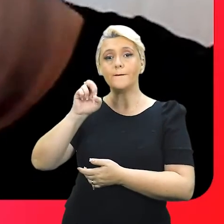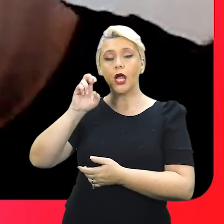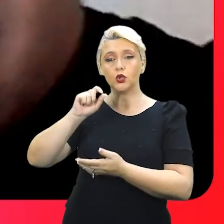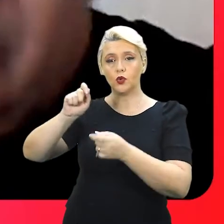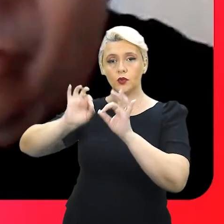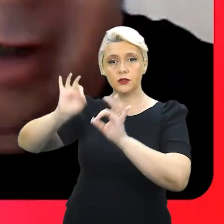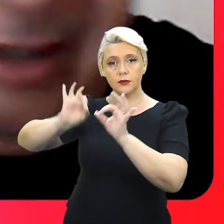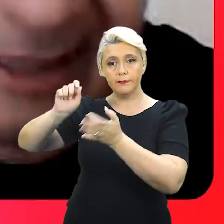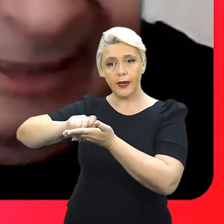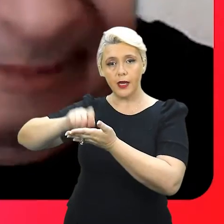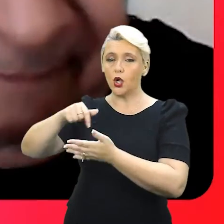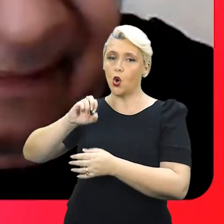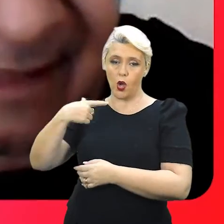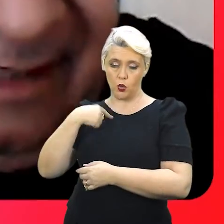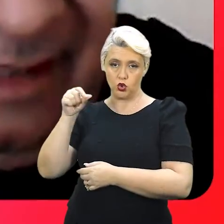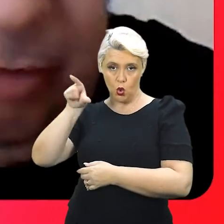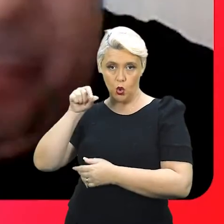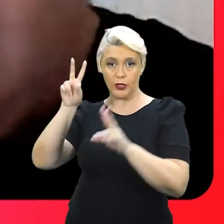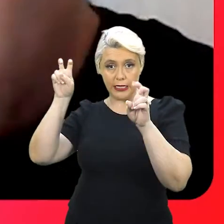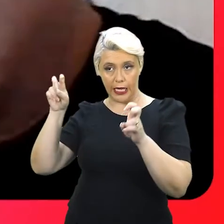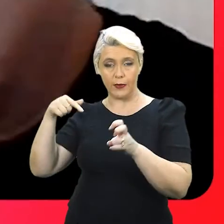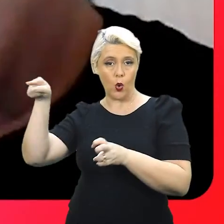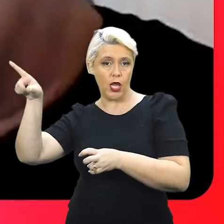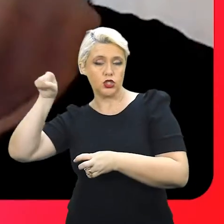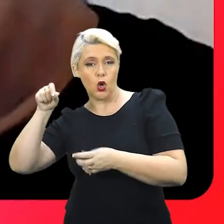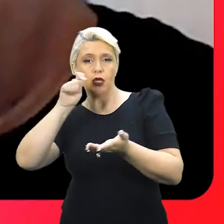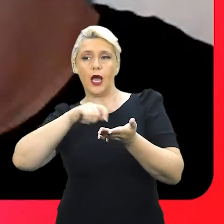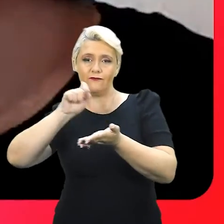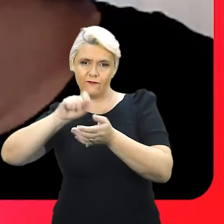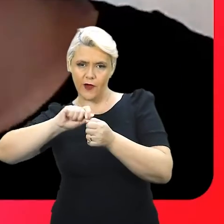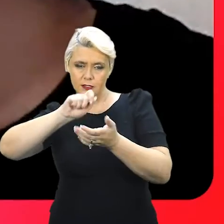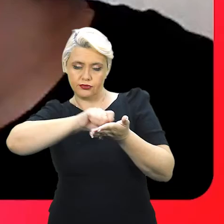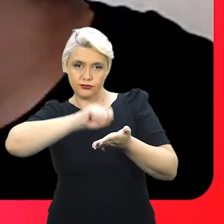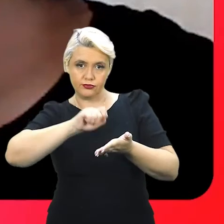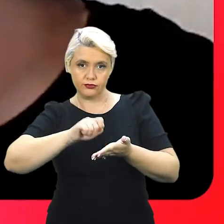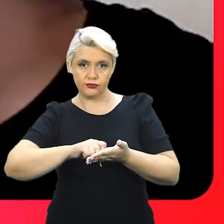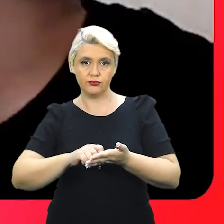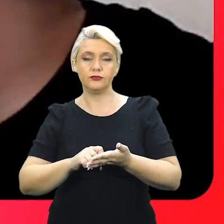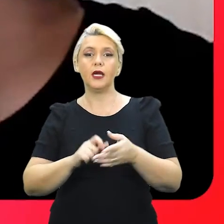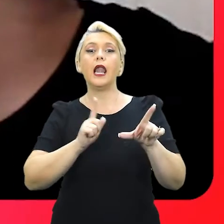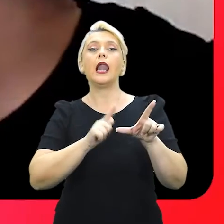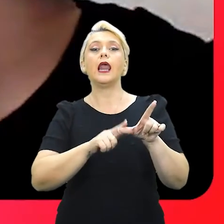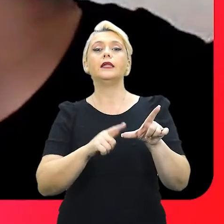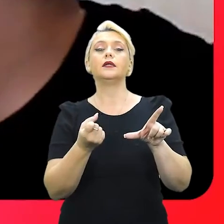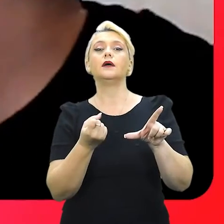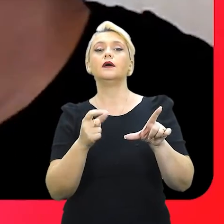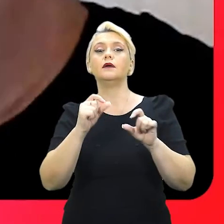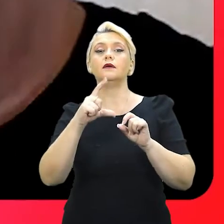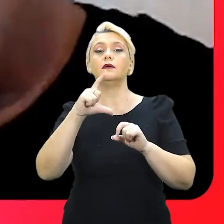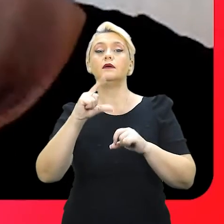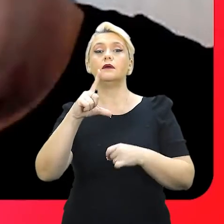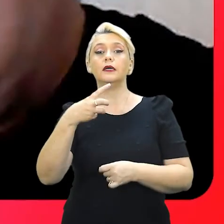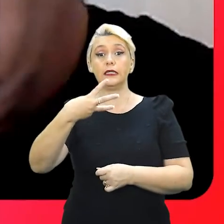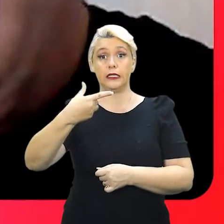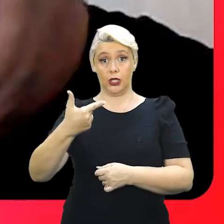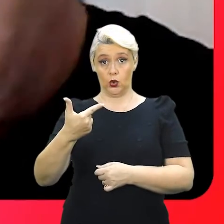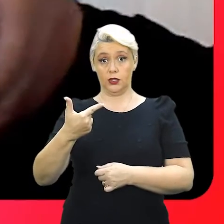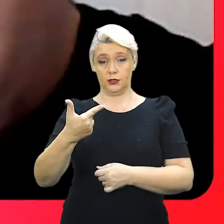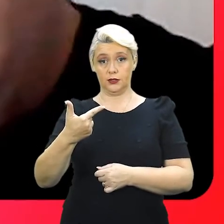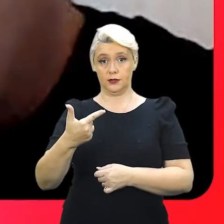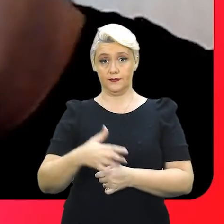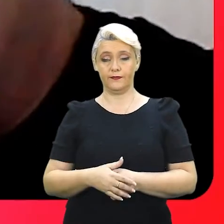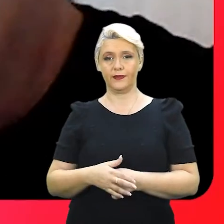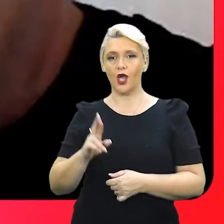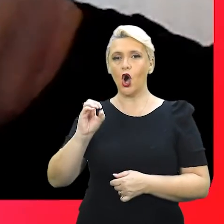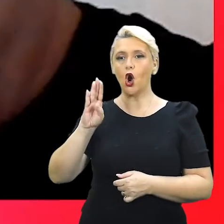tema ou ele escolhe, e eu vou para a tribuna. A letra, qual que é o tamanho que está? 32, né? O Roberto está